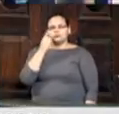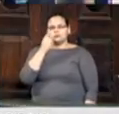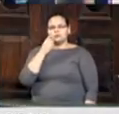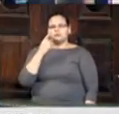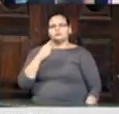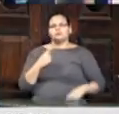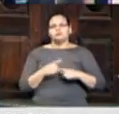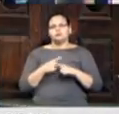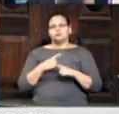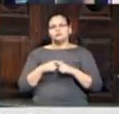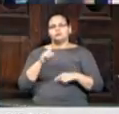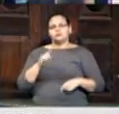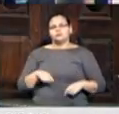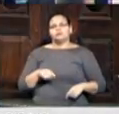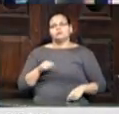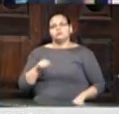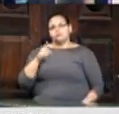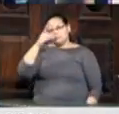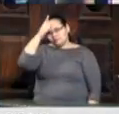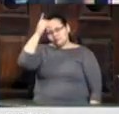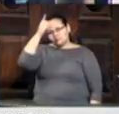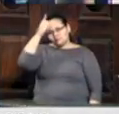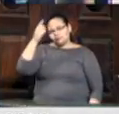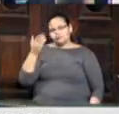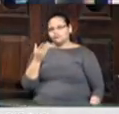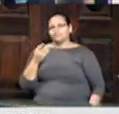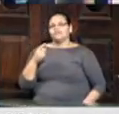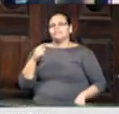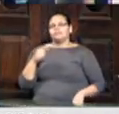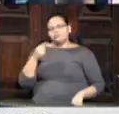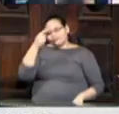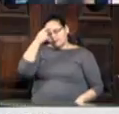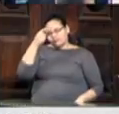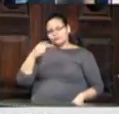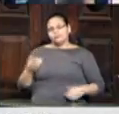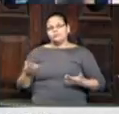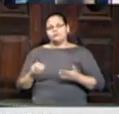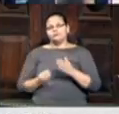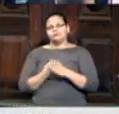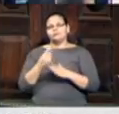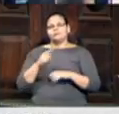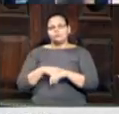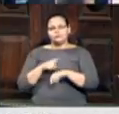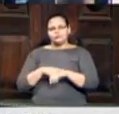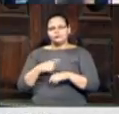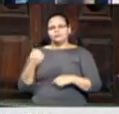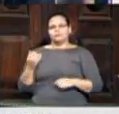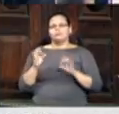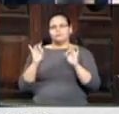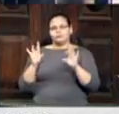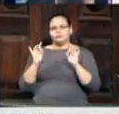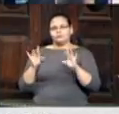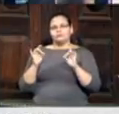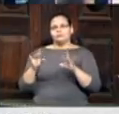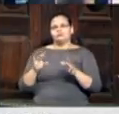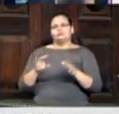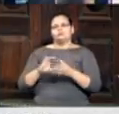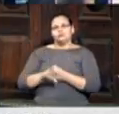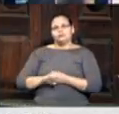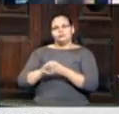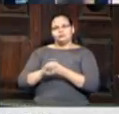e que é o idealizador deste momento tão especial. E cumprimento a assistência